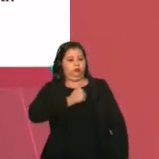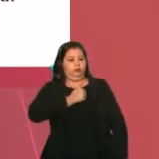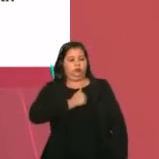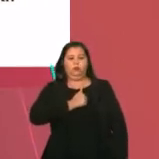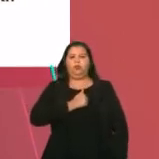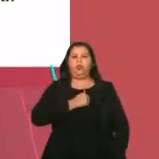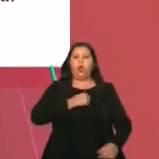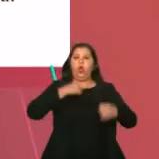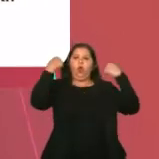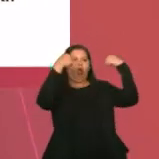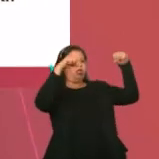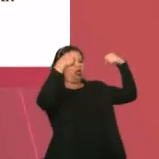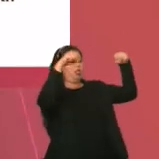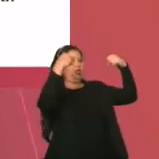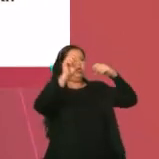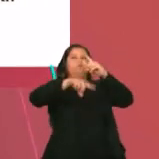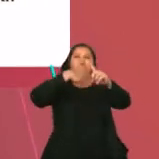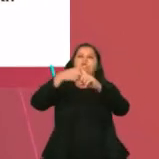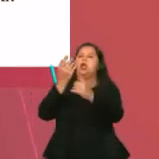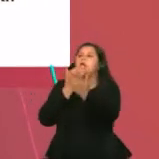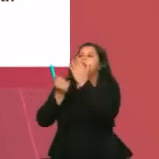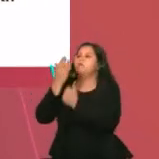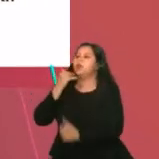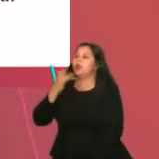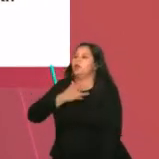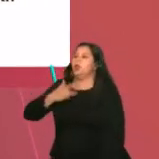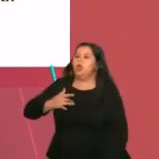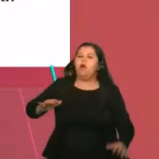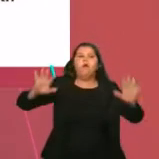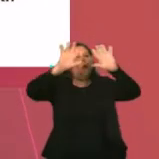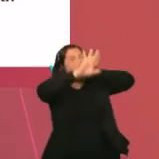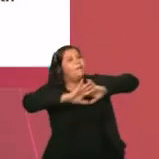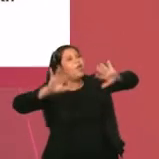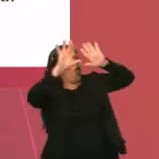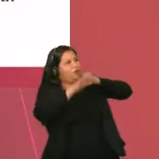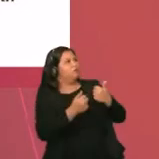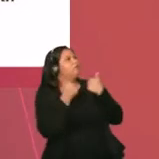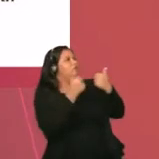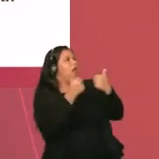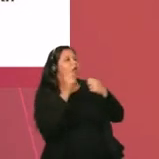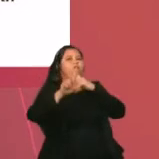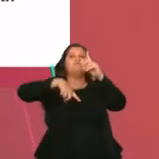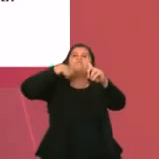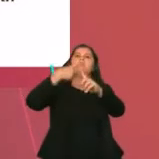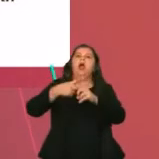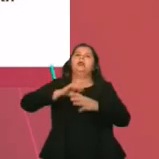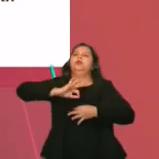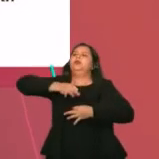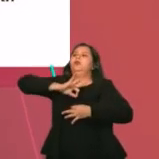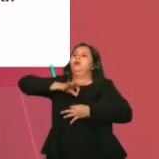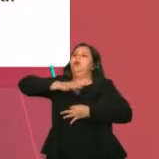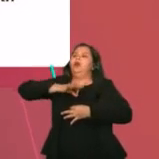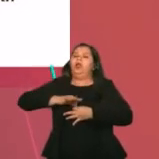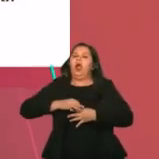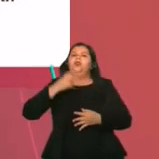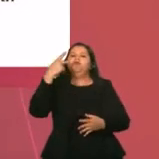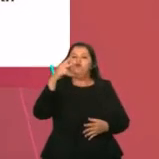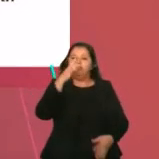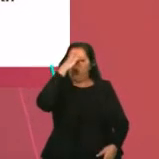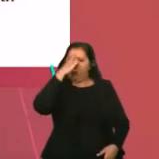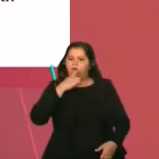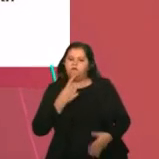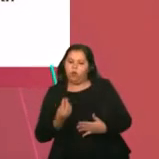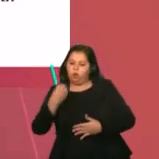exercício alimentação saudável meio ambiente e a espiritualidade vamos fazer com que o seu perfil